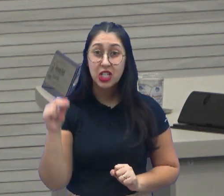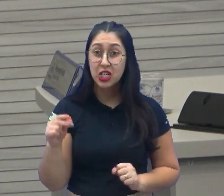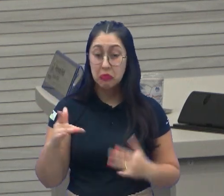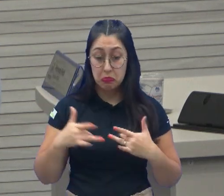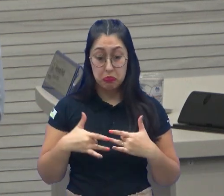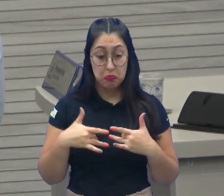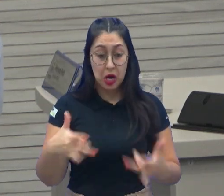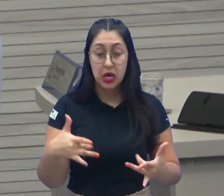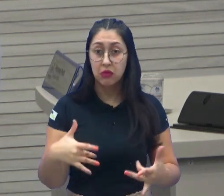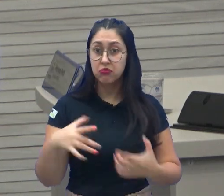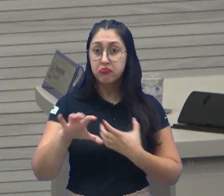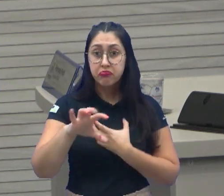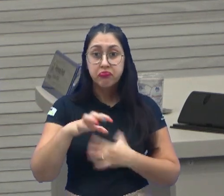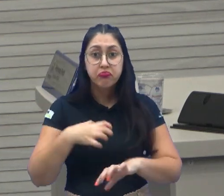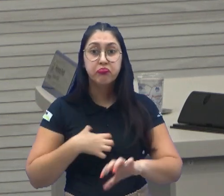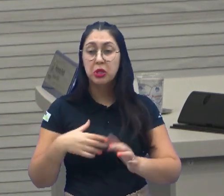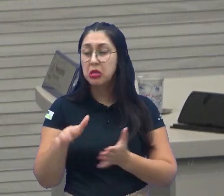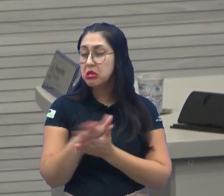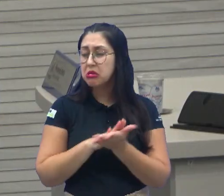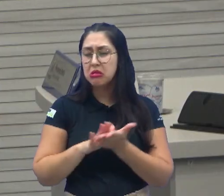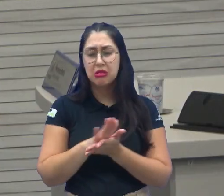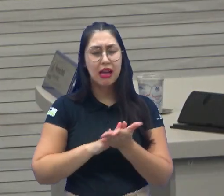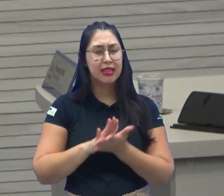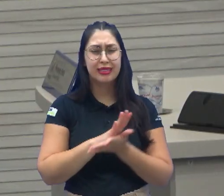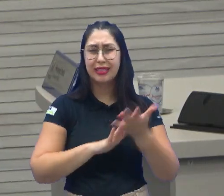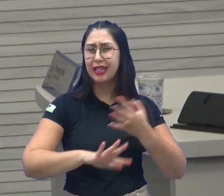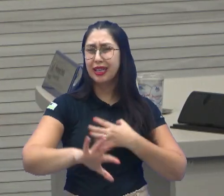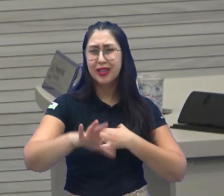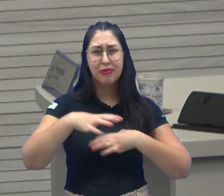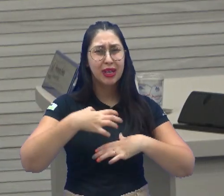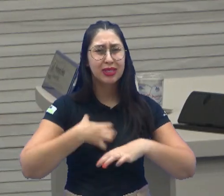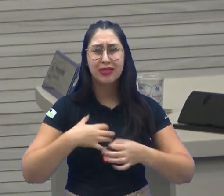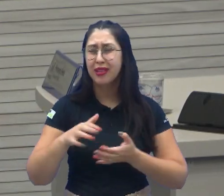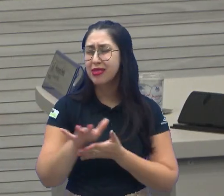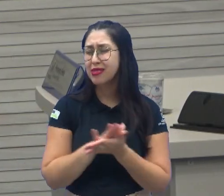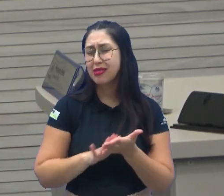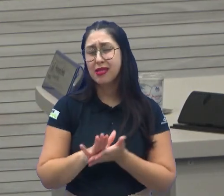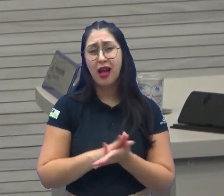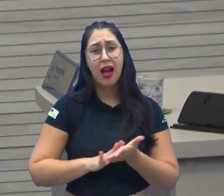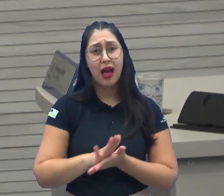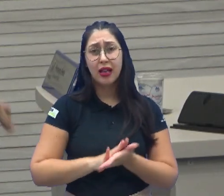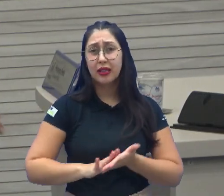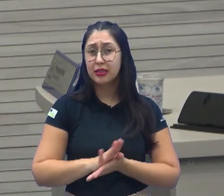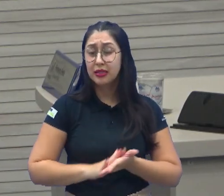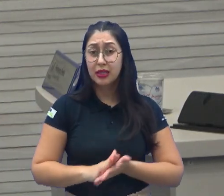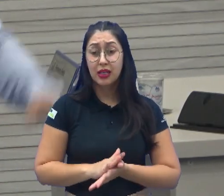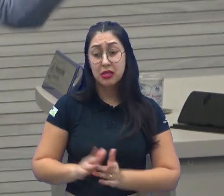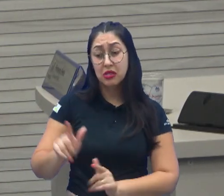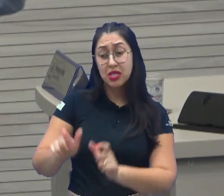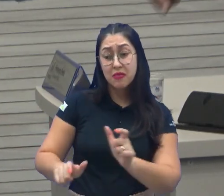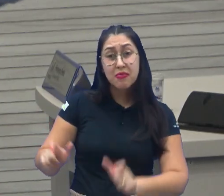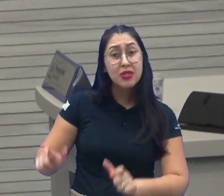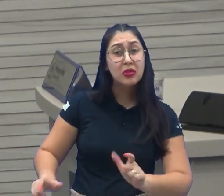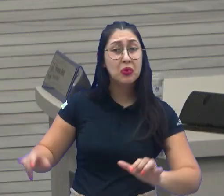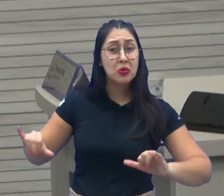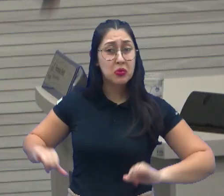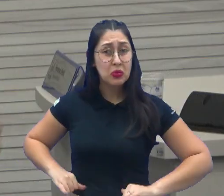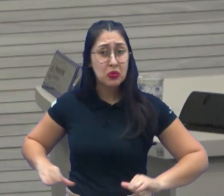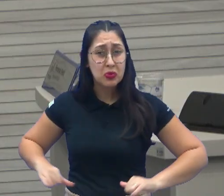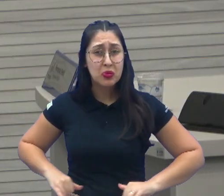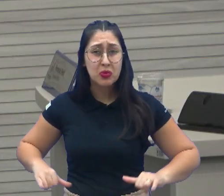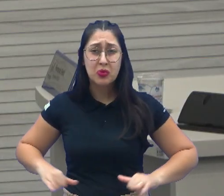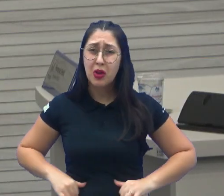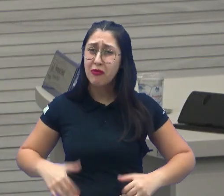sensibilidade, não se coloca no lugar do munícipe, que sente na pele o descaso